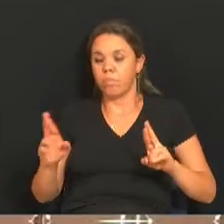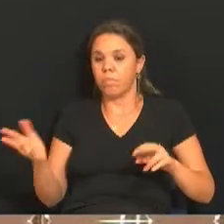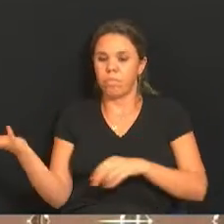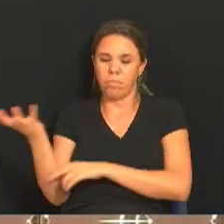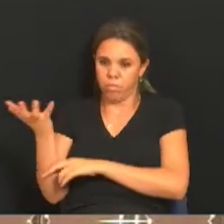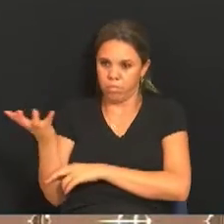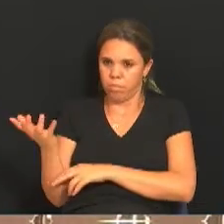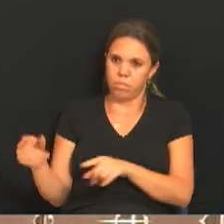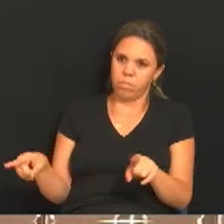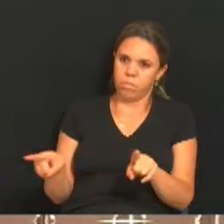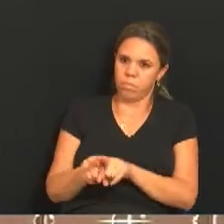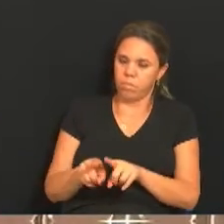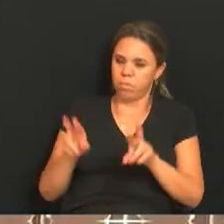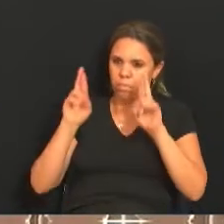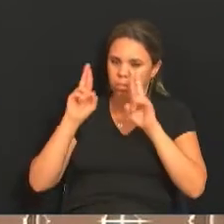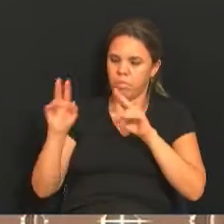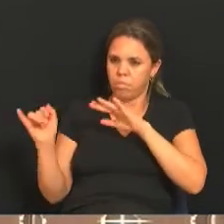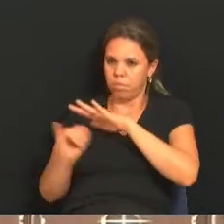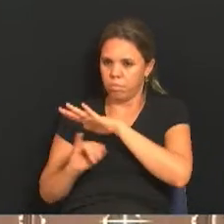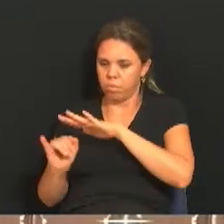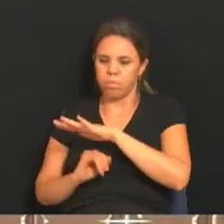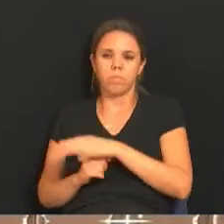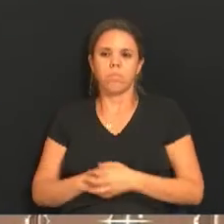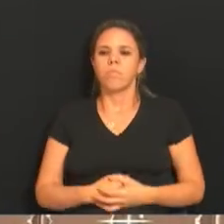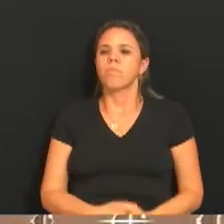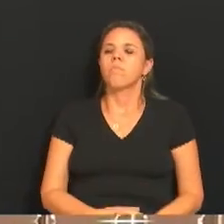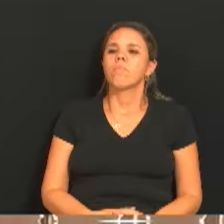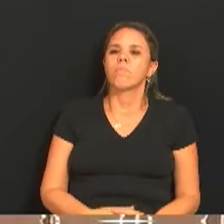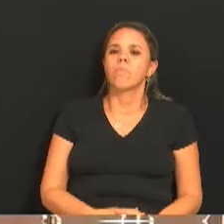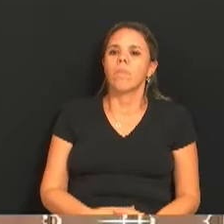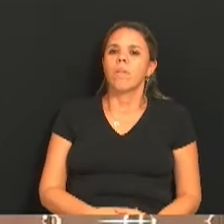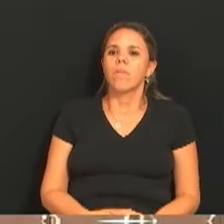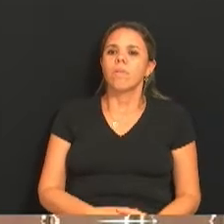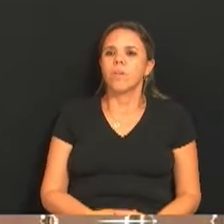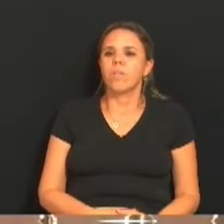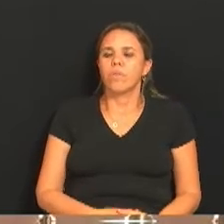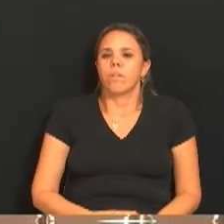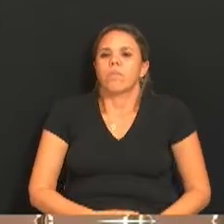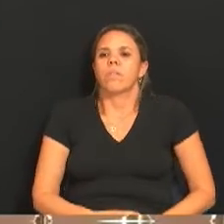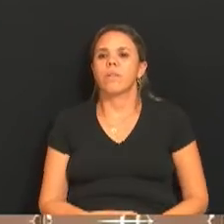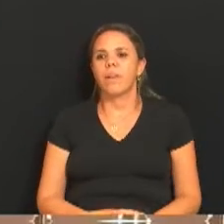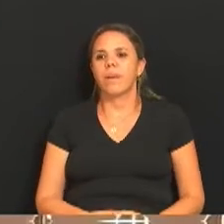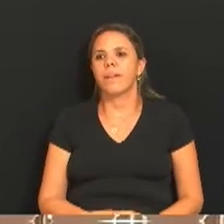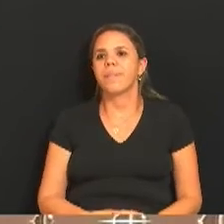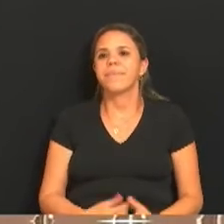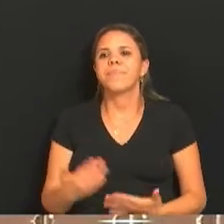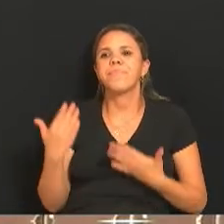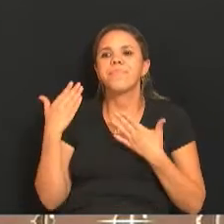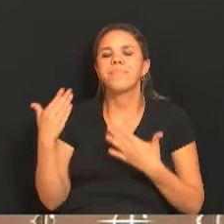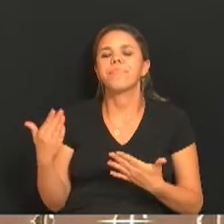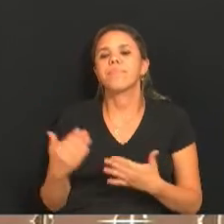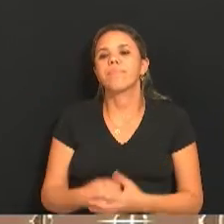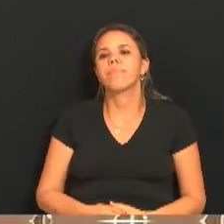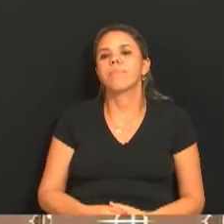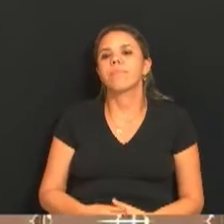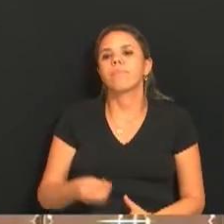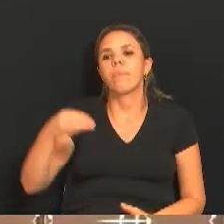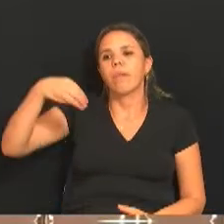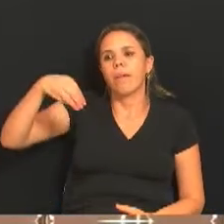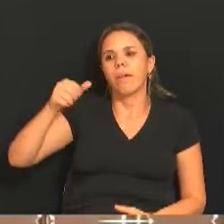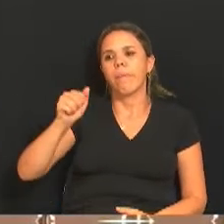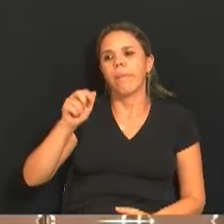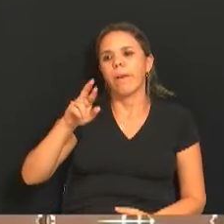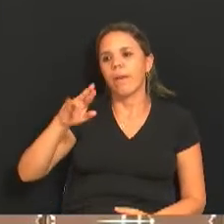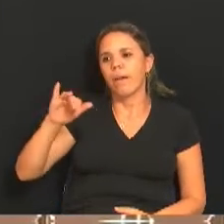também o respeito até às entidades que fazem esse tipo de serviço. Paulo, agradeço aí. Eu vou passar, então, para Maria Aparecida, depois eu passo